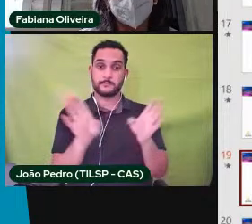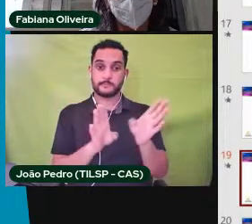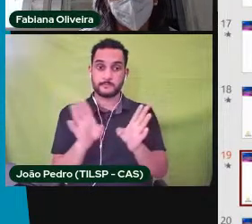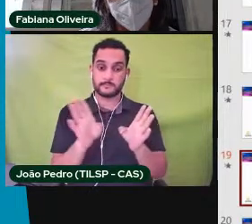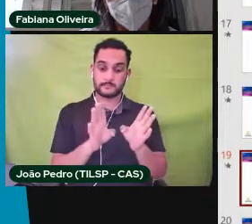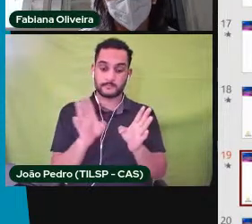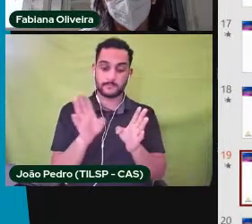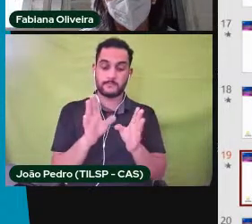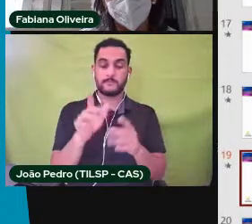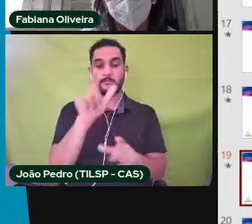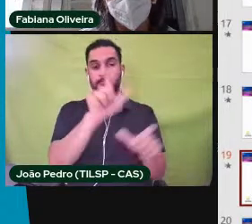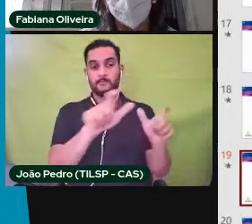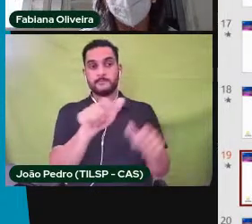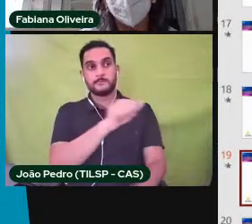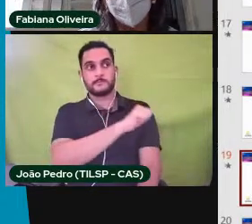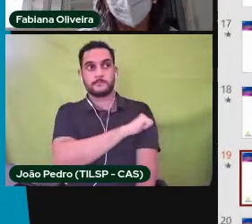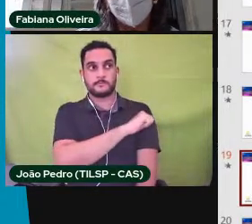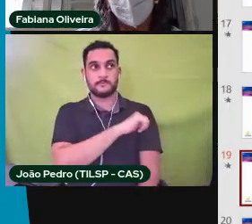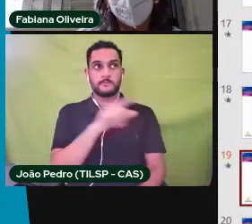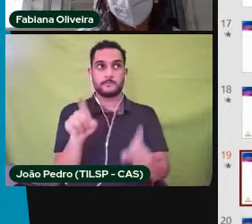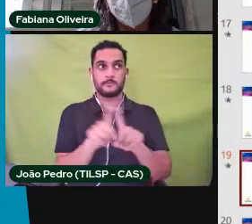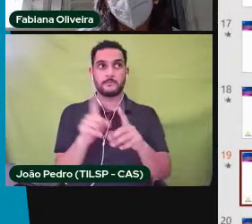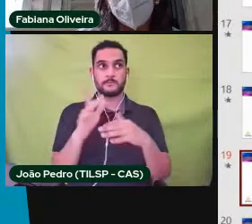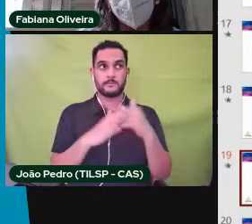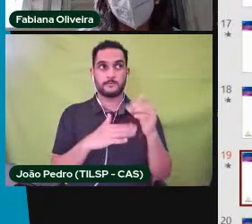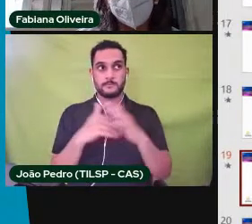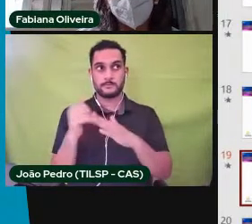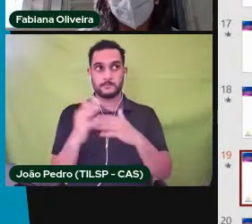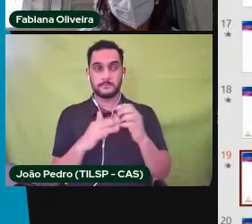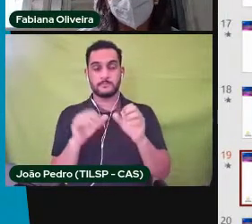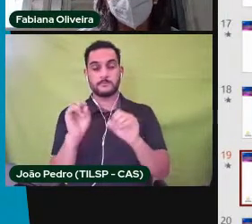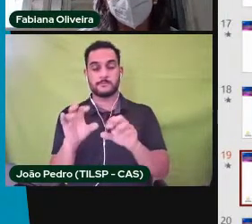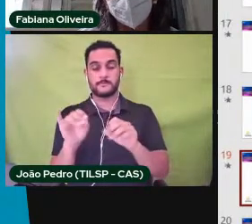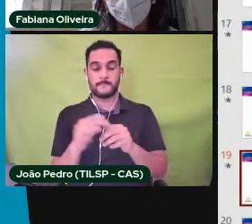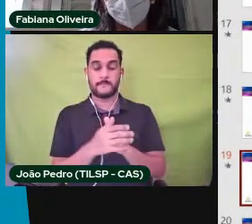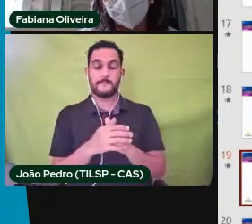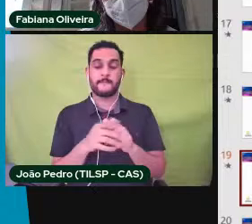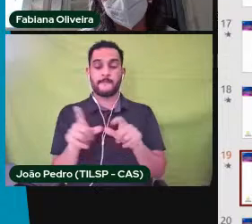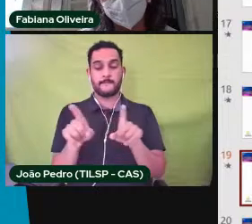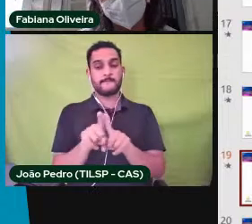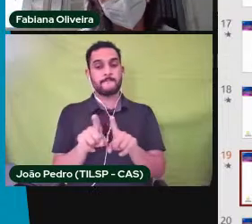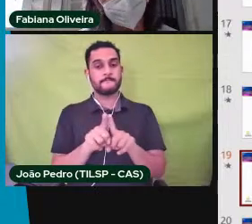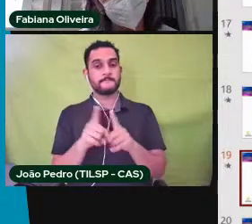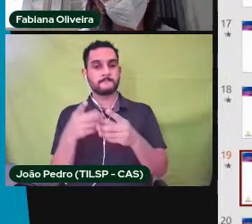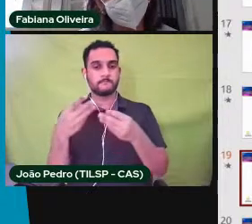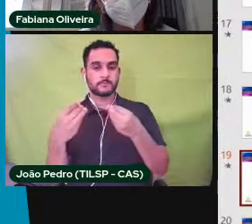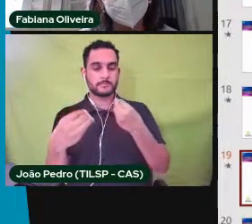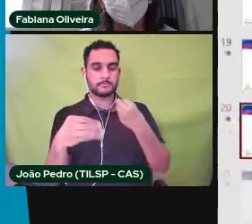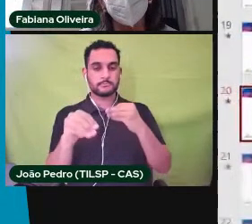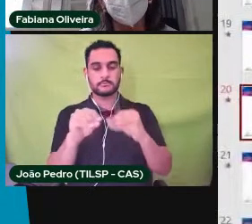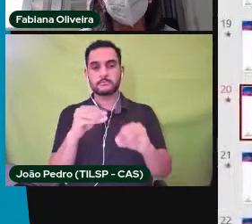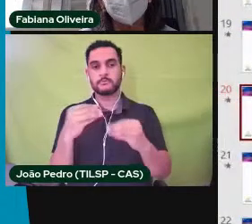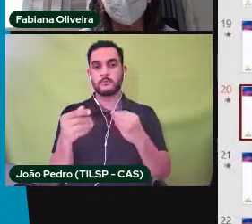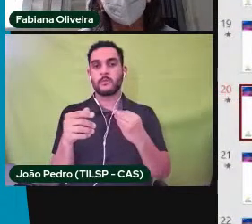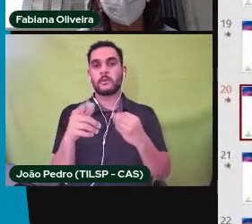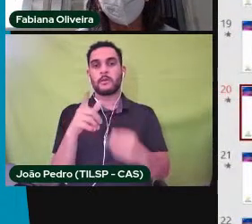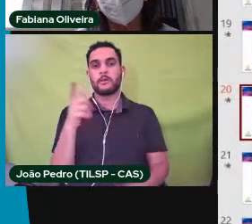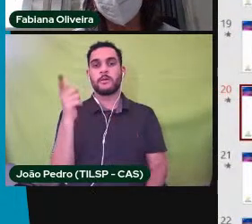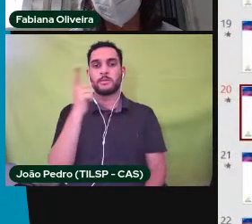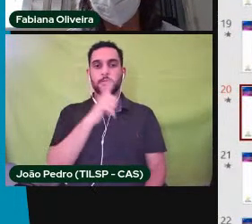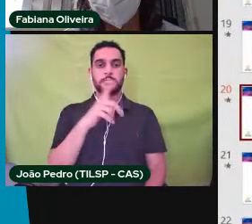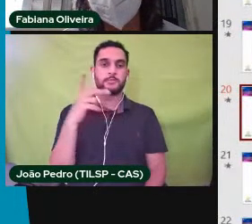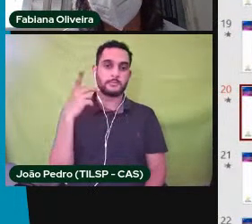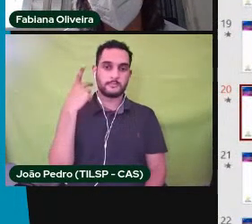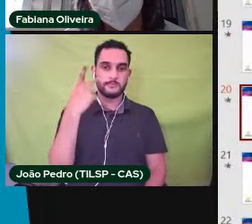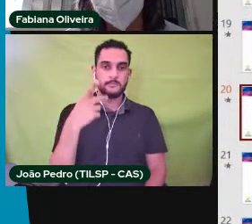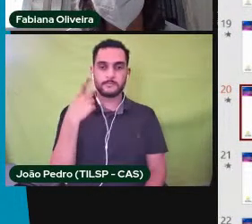aos profissionais da educação, e também uma articulação intersetorial na implementação de políticas públicas. Nós sabemos